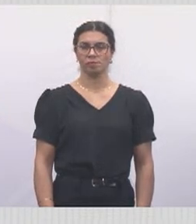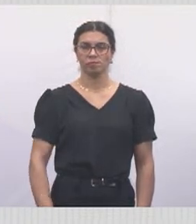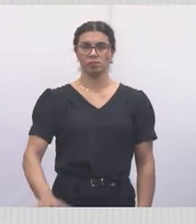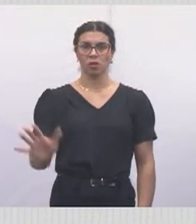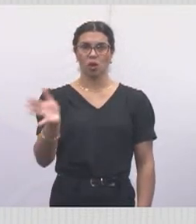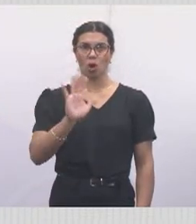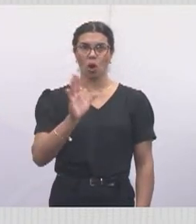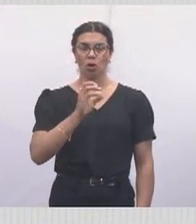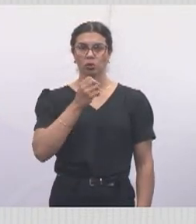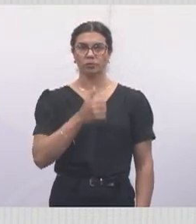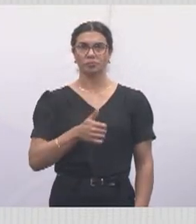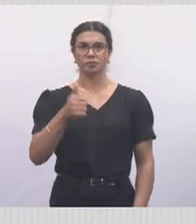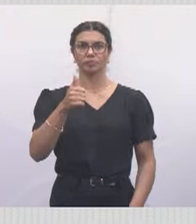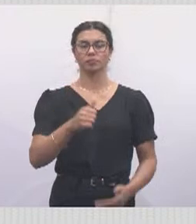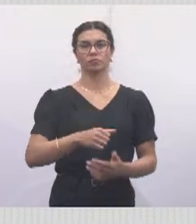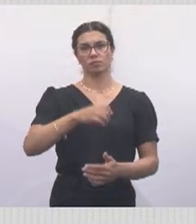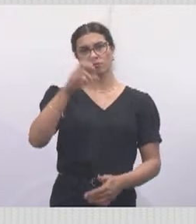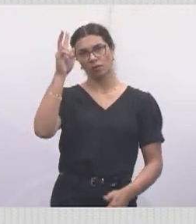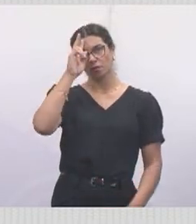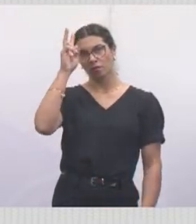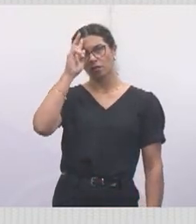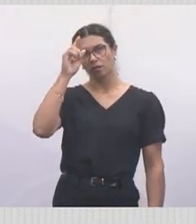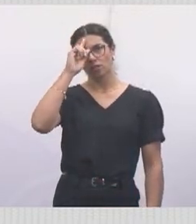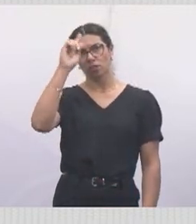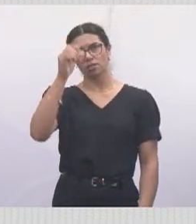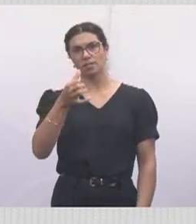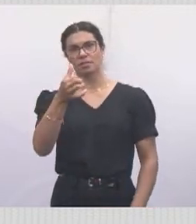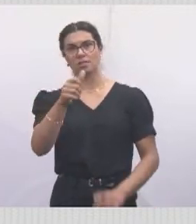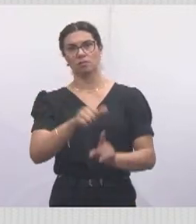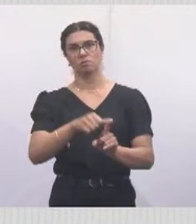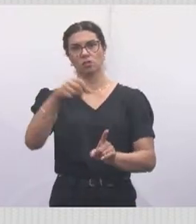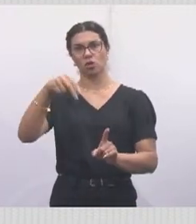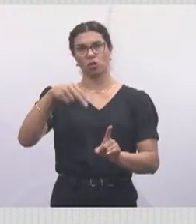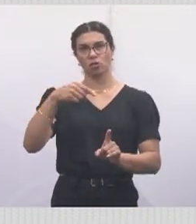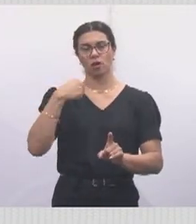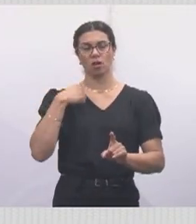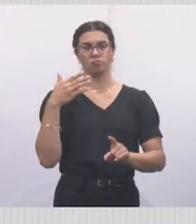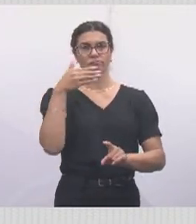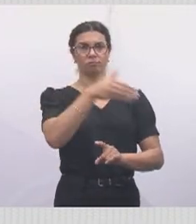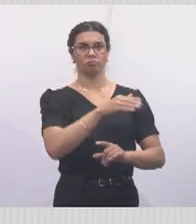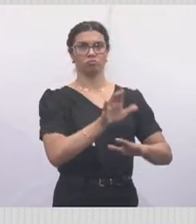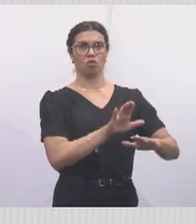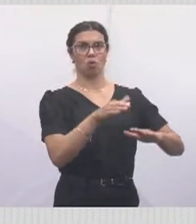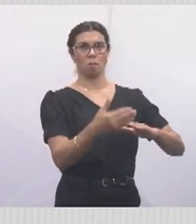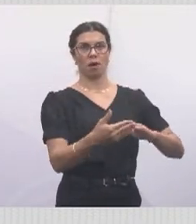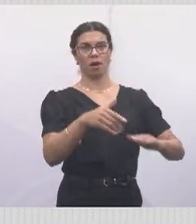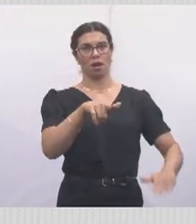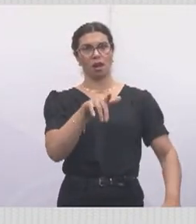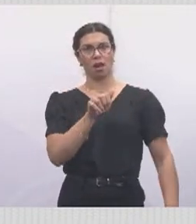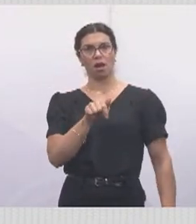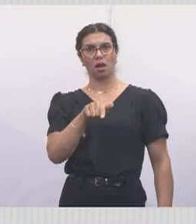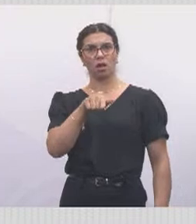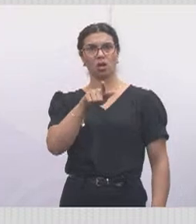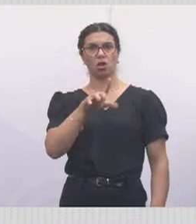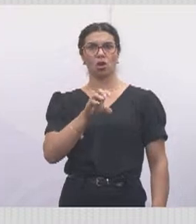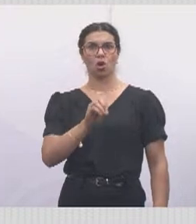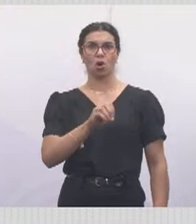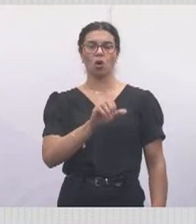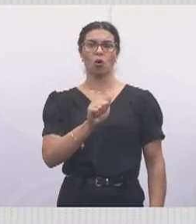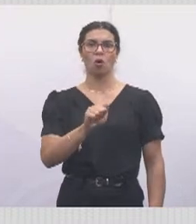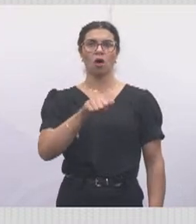Olá, hoje segunda-feira, dia 6 de novembro, estamos aqui no Lago Azul, andando por toda essa região no dia de